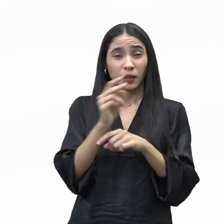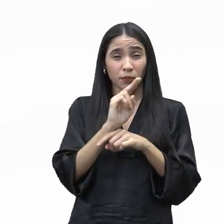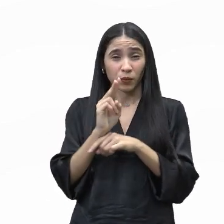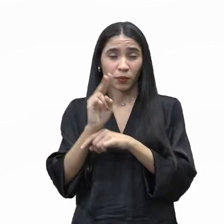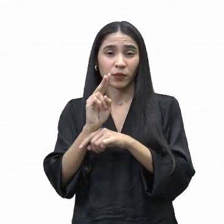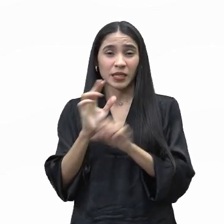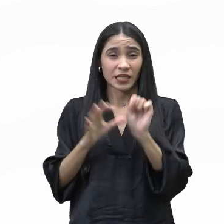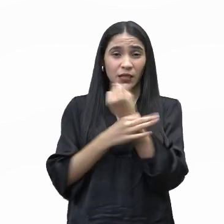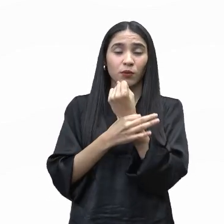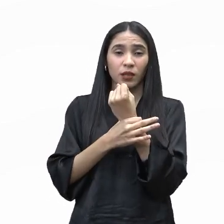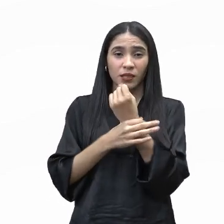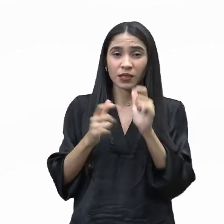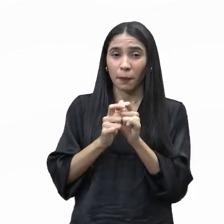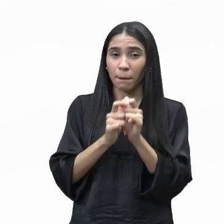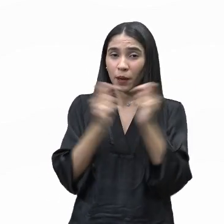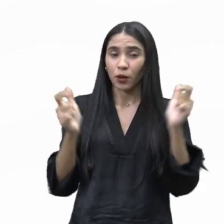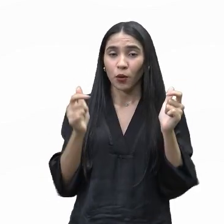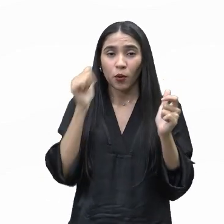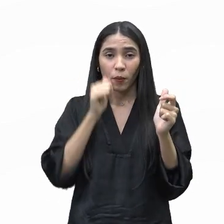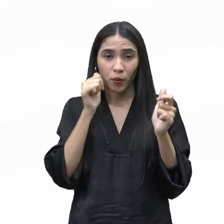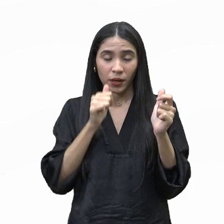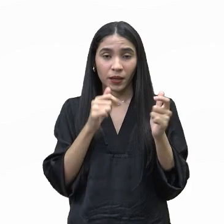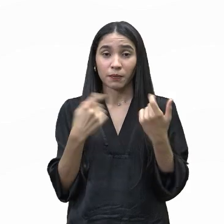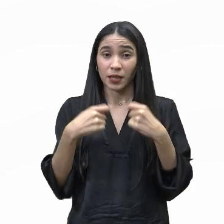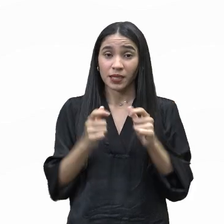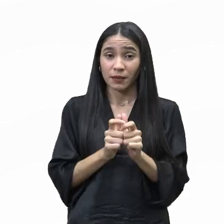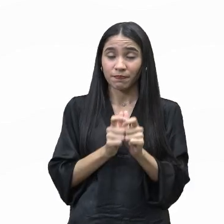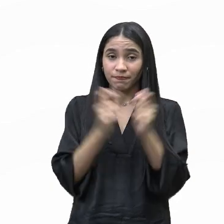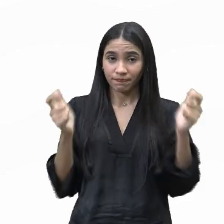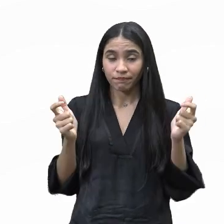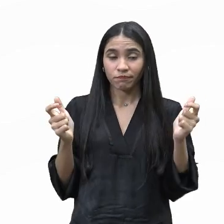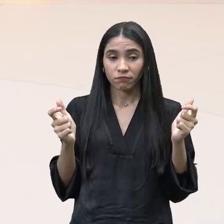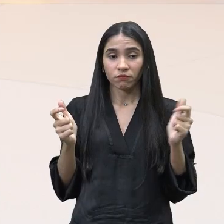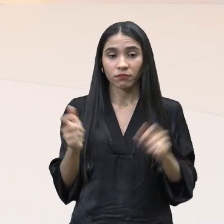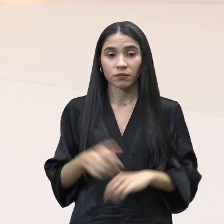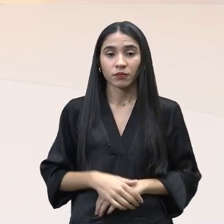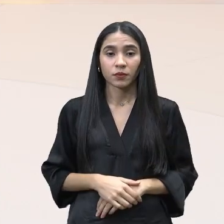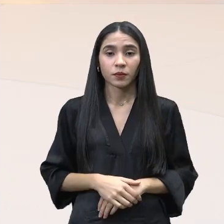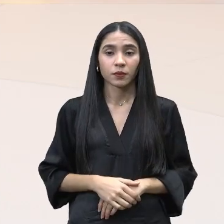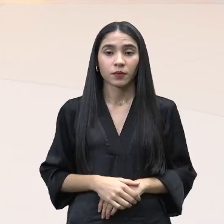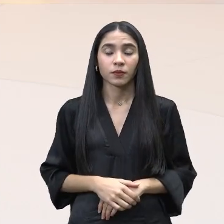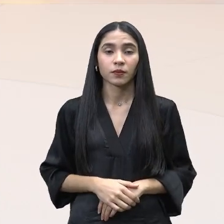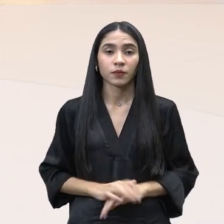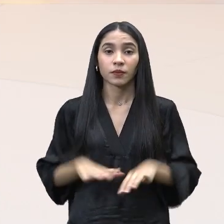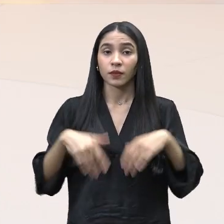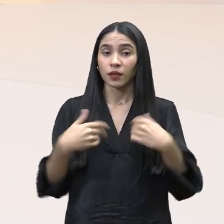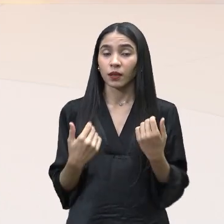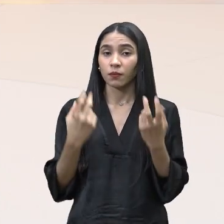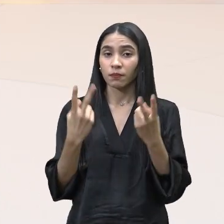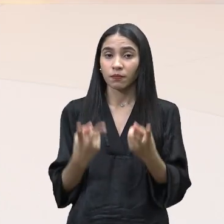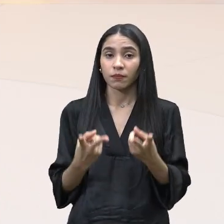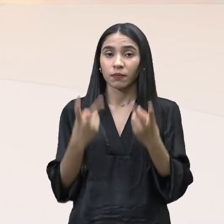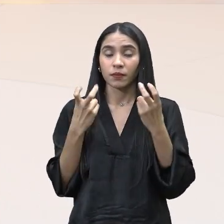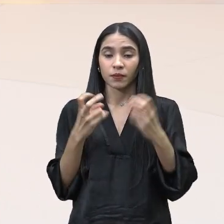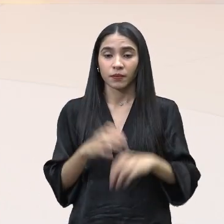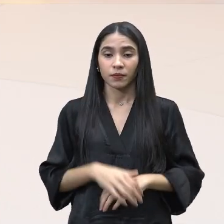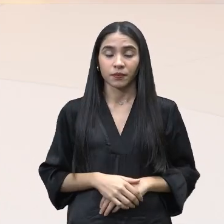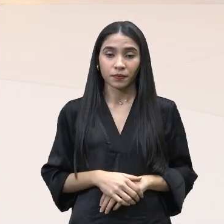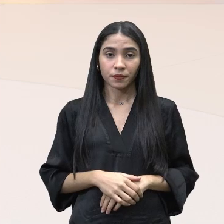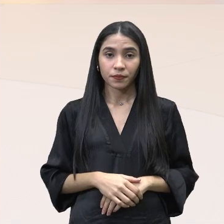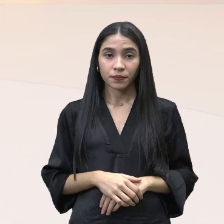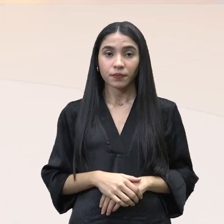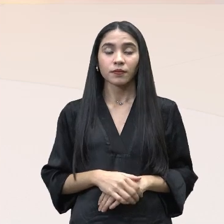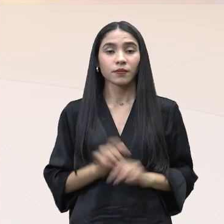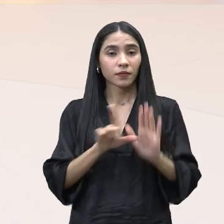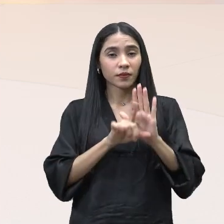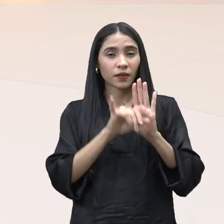mulheres. É preciso aumentar, né, a proteção às mulheres. Vejam lá. Então, todas